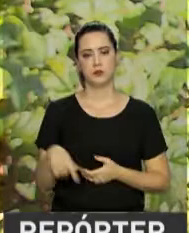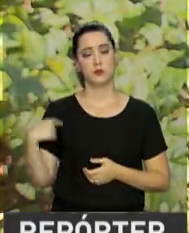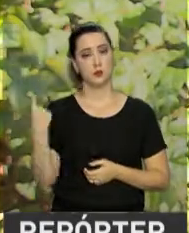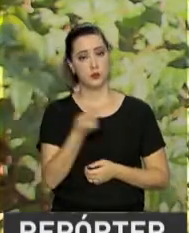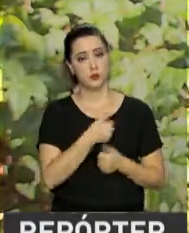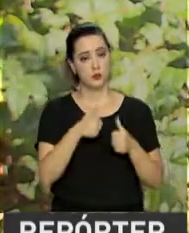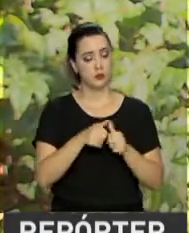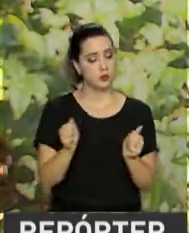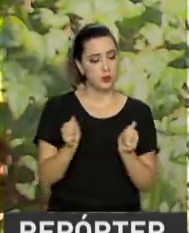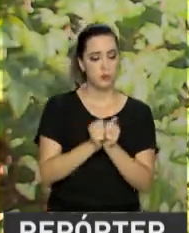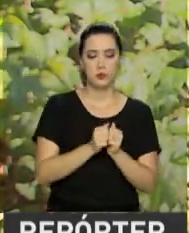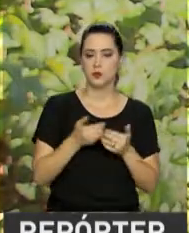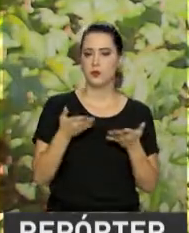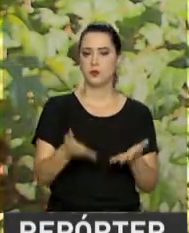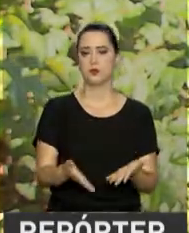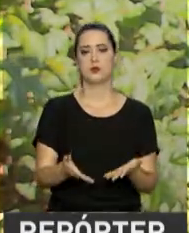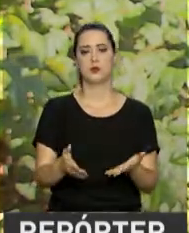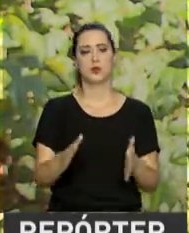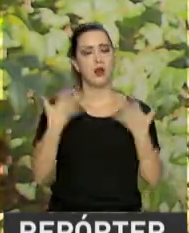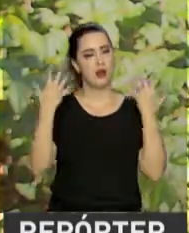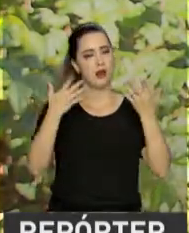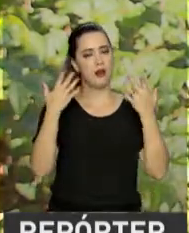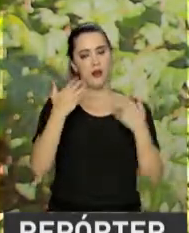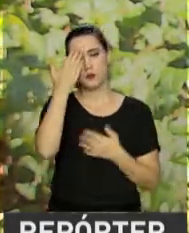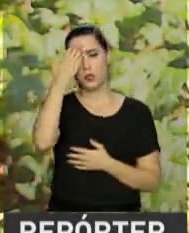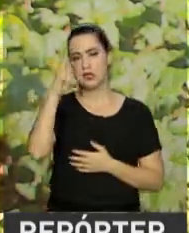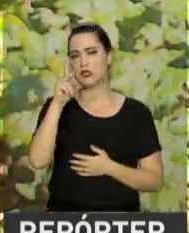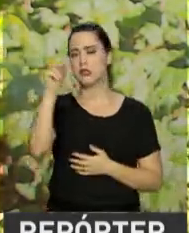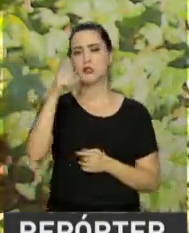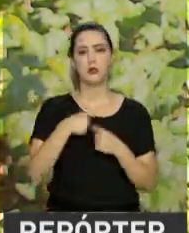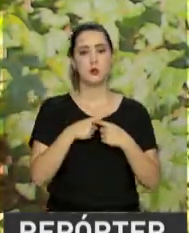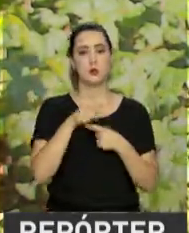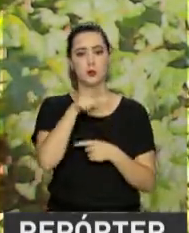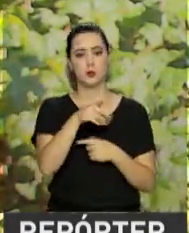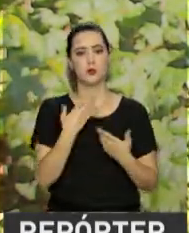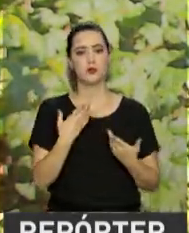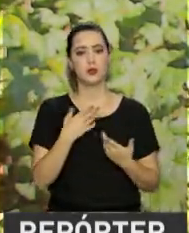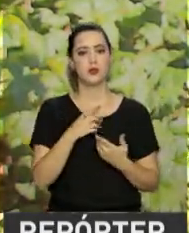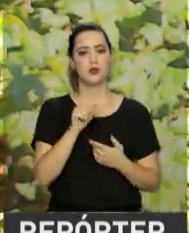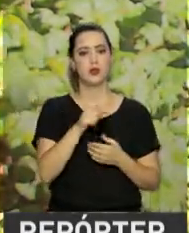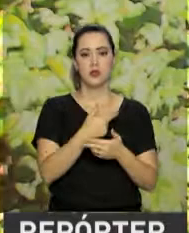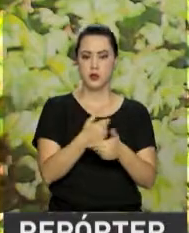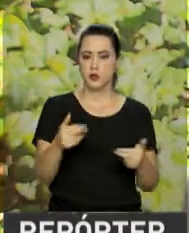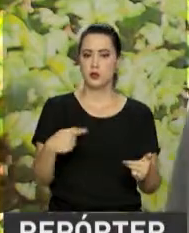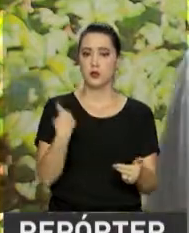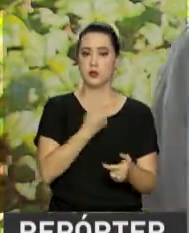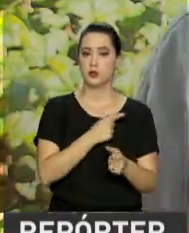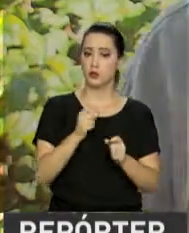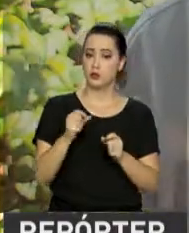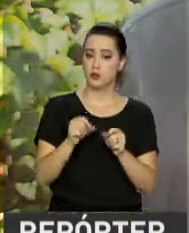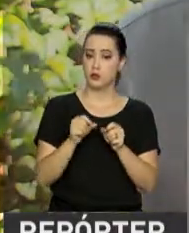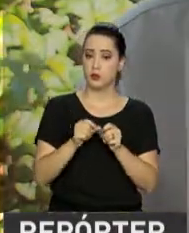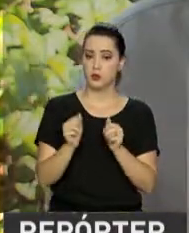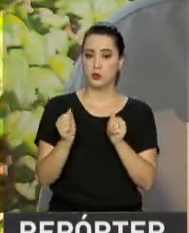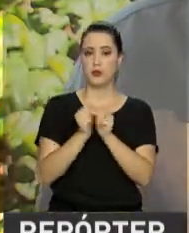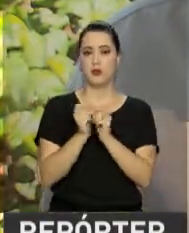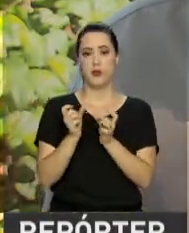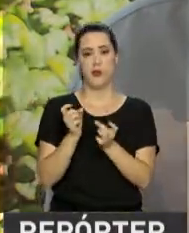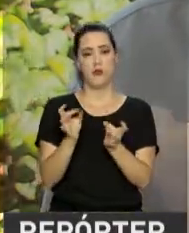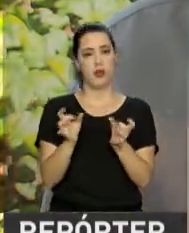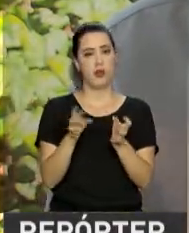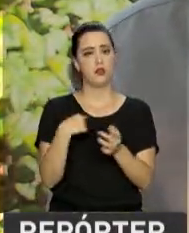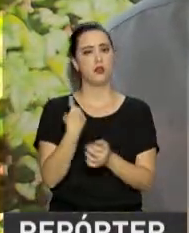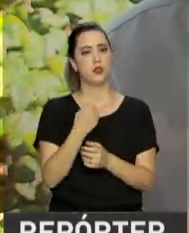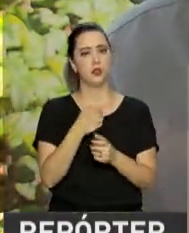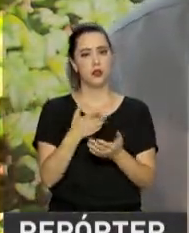aqui a alegre graças a deus por causa desses desses produtos a gente todos aqui vende tira a nossa